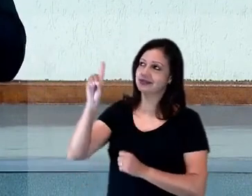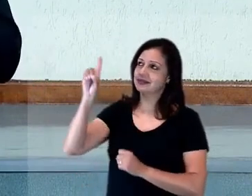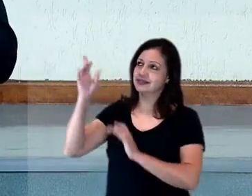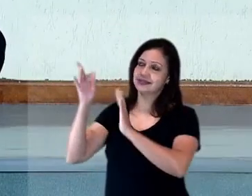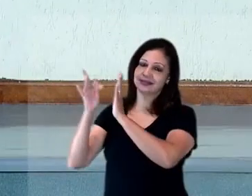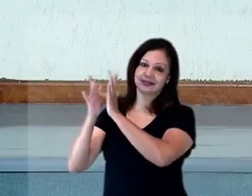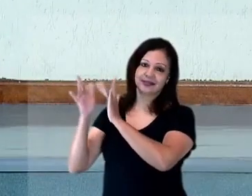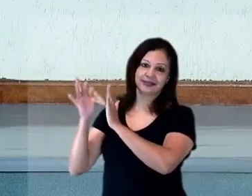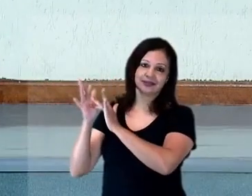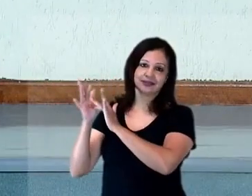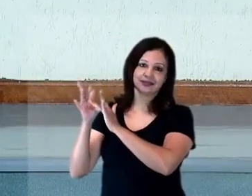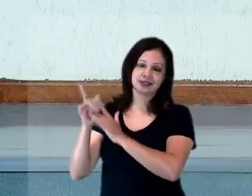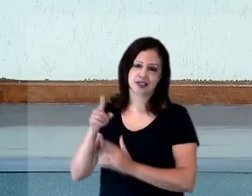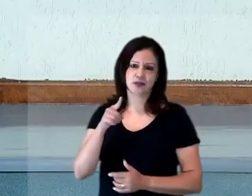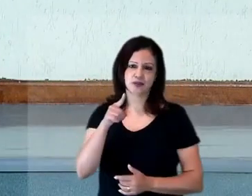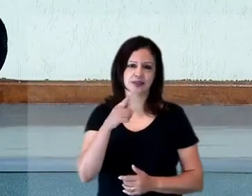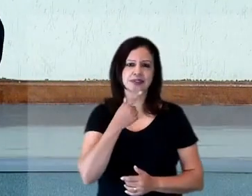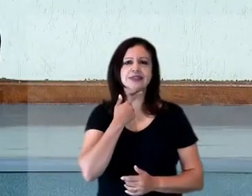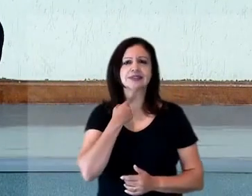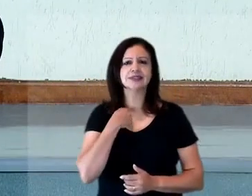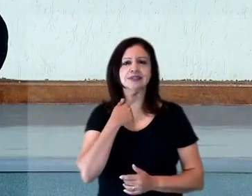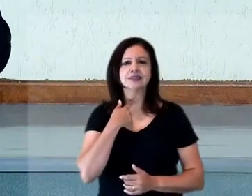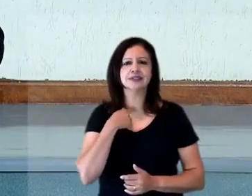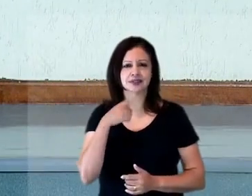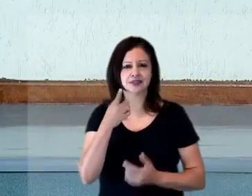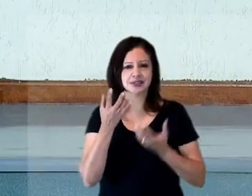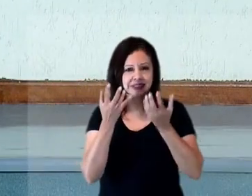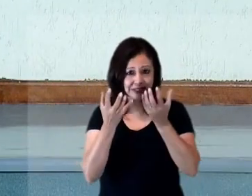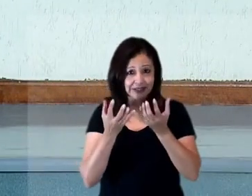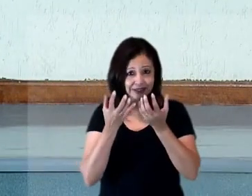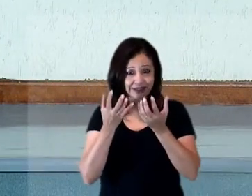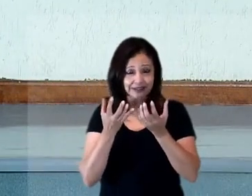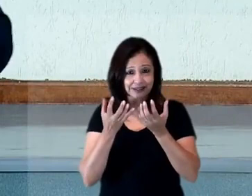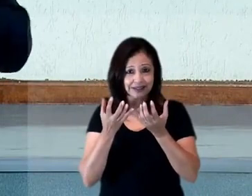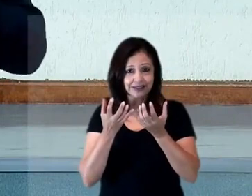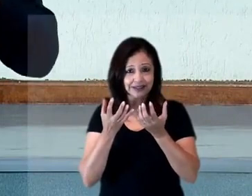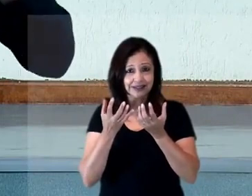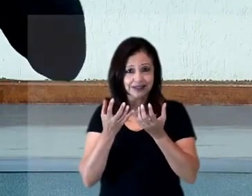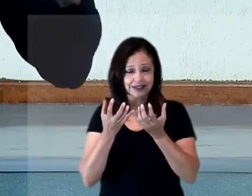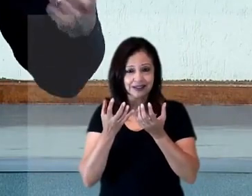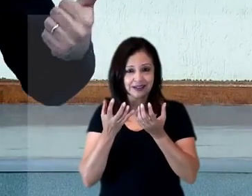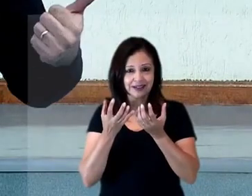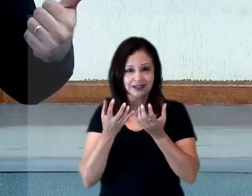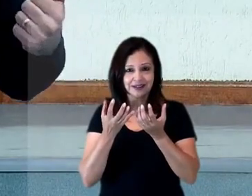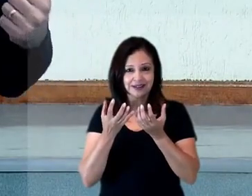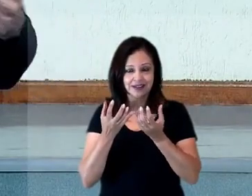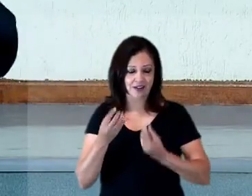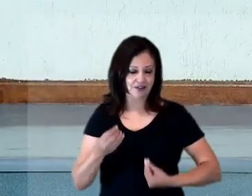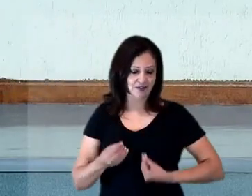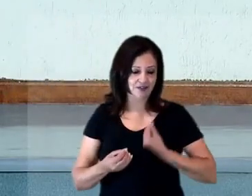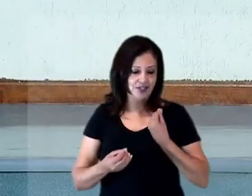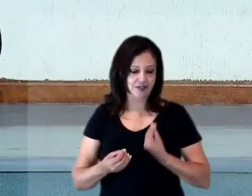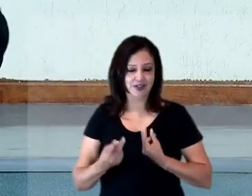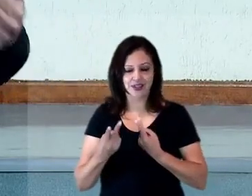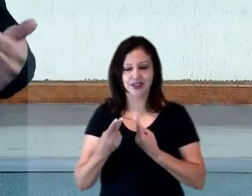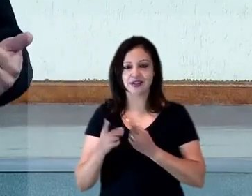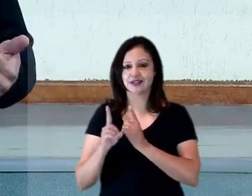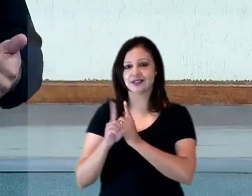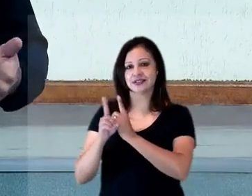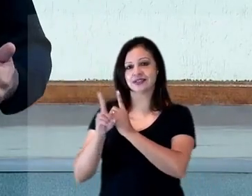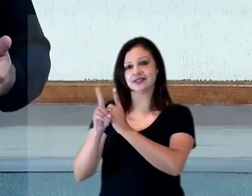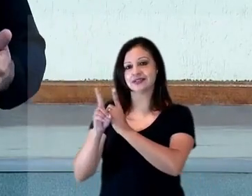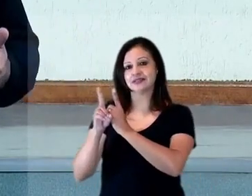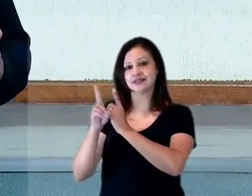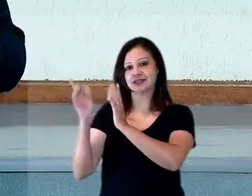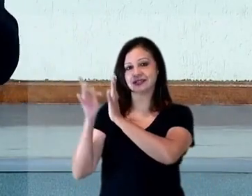Você deseja, você quer ser um discípulo de Jesus? Ame o seu próximo, ame uns aos